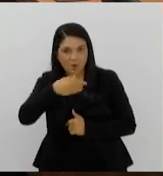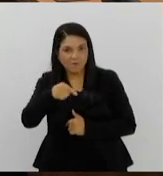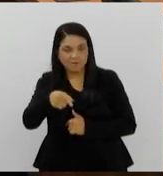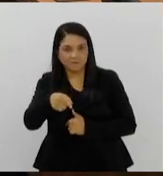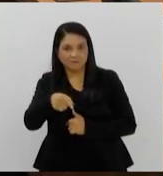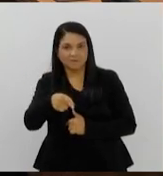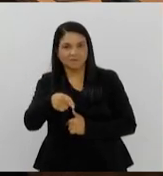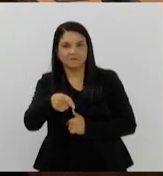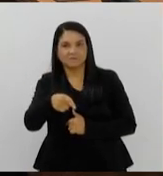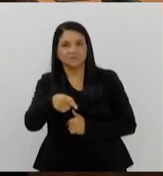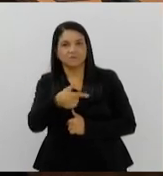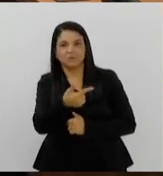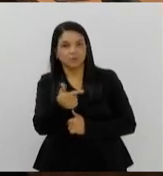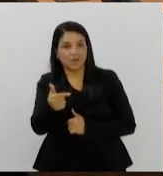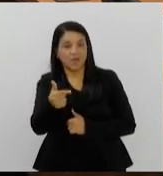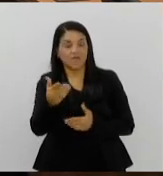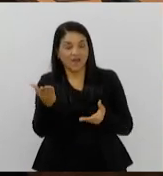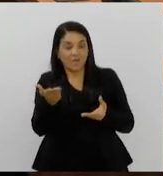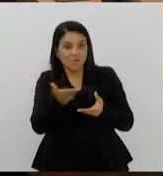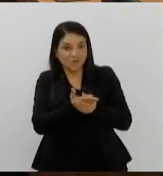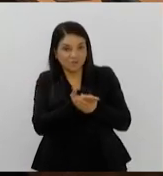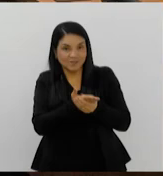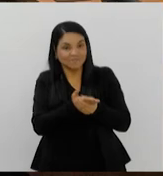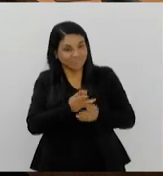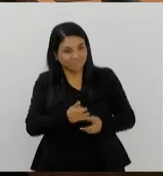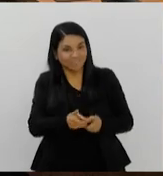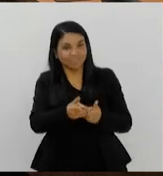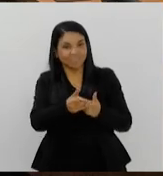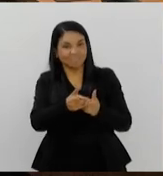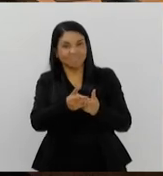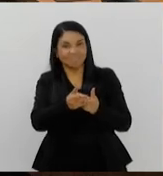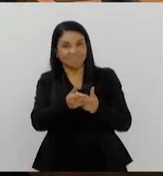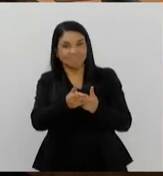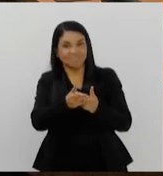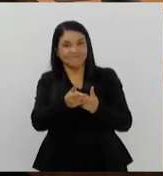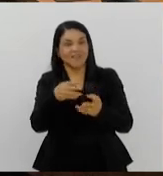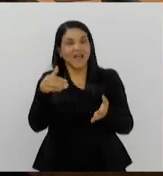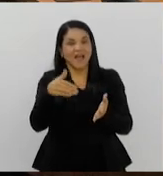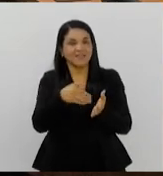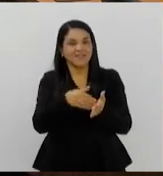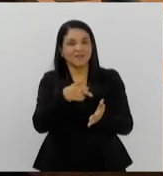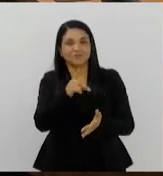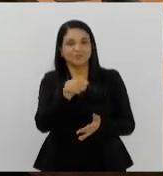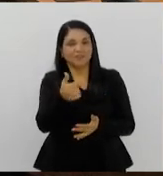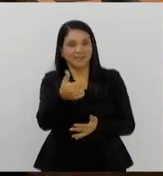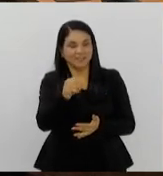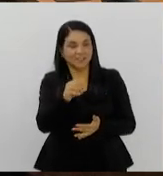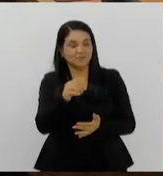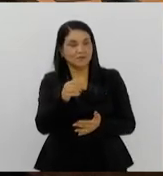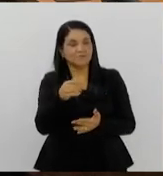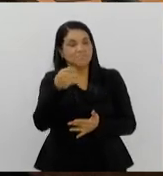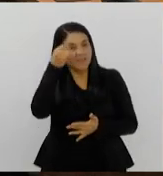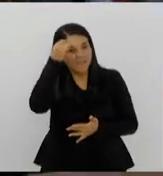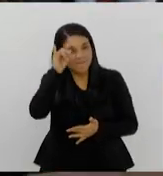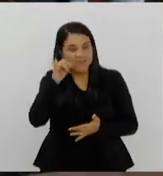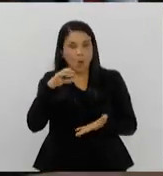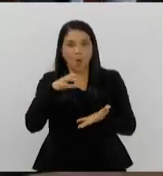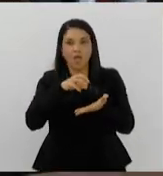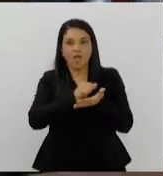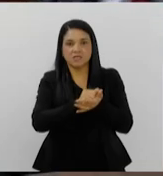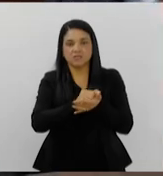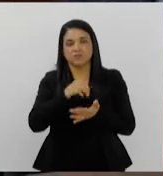ela mantém aberta a sindicância até, ardilosamente, até o dia 10, para impedir o registro da chapa, entendeu? Pois é,